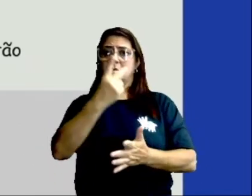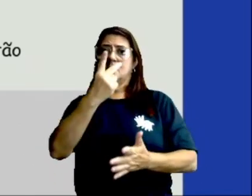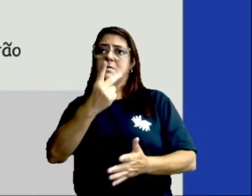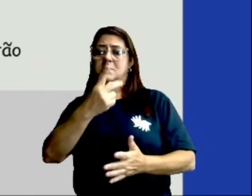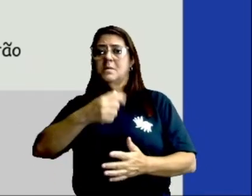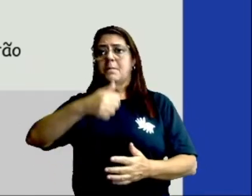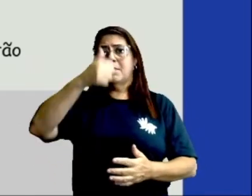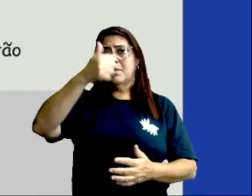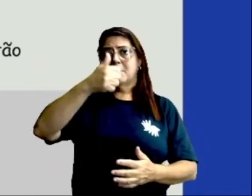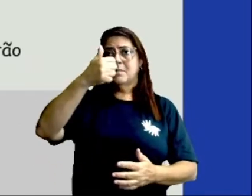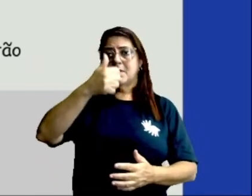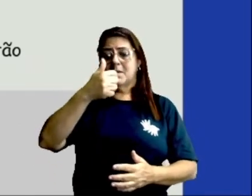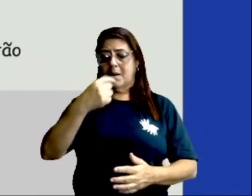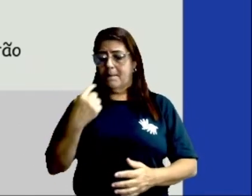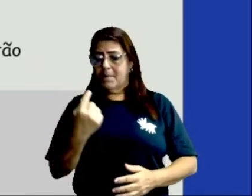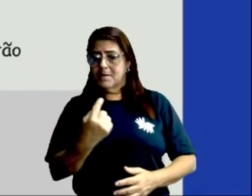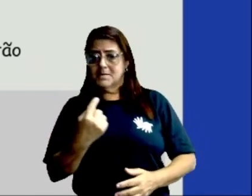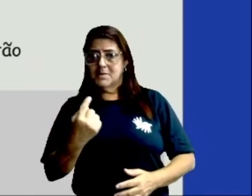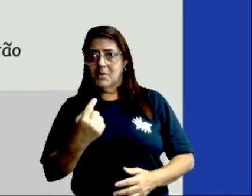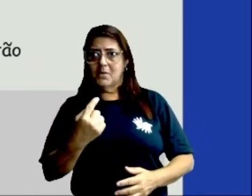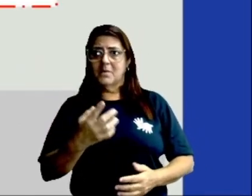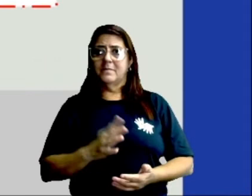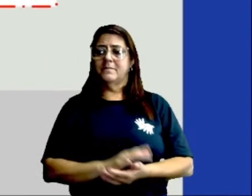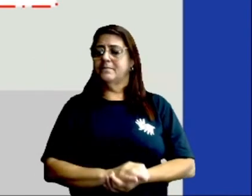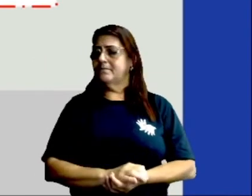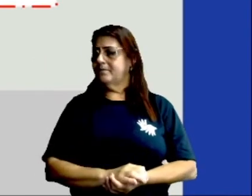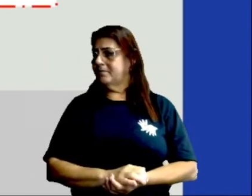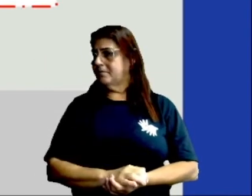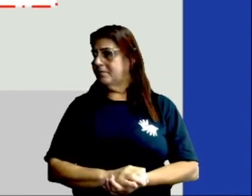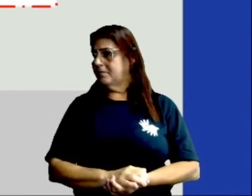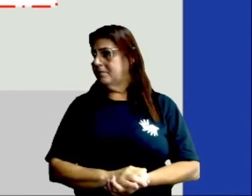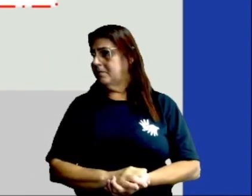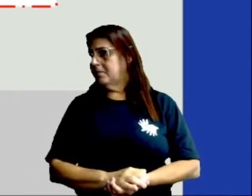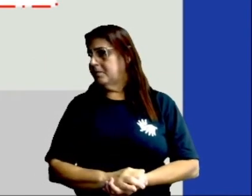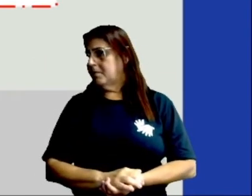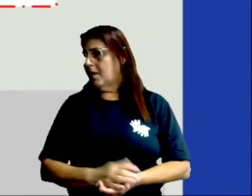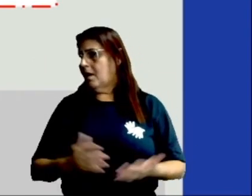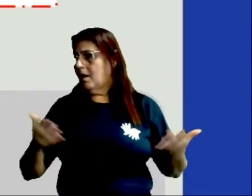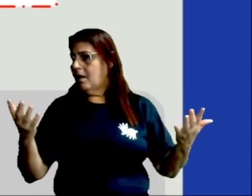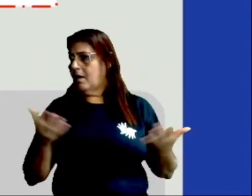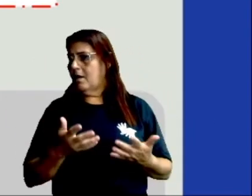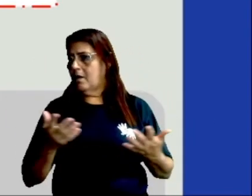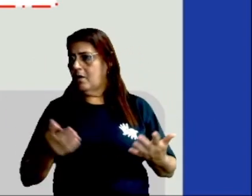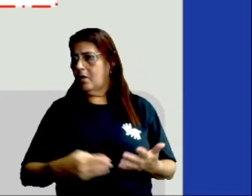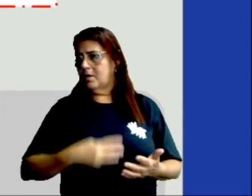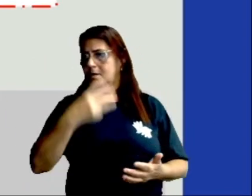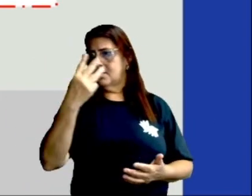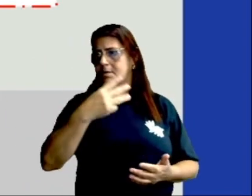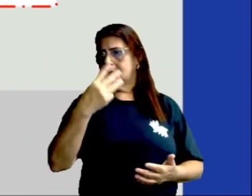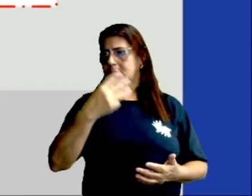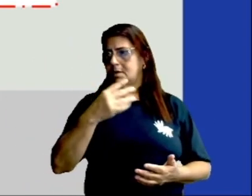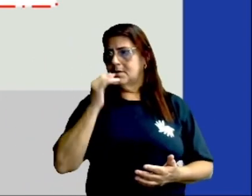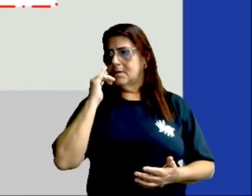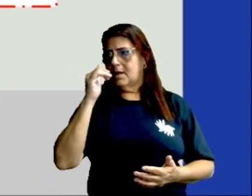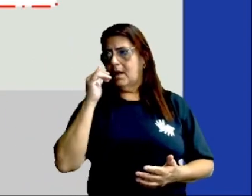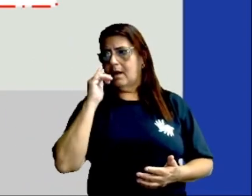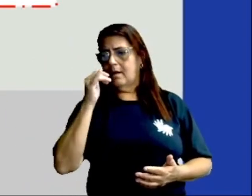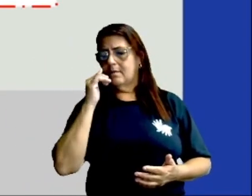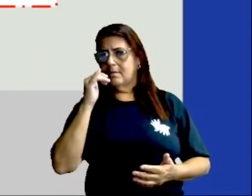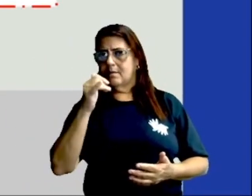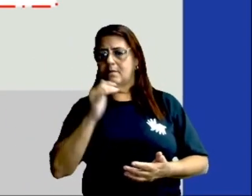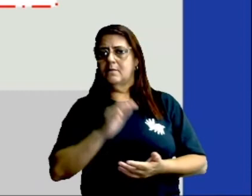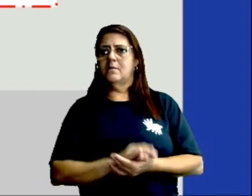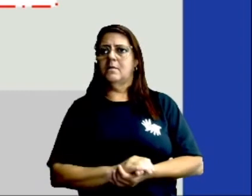que o narrador está tão próximo aí dos personagens. Vamos agora para a terceira narrativa, onde nós